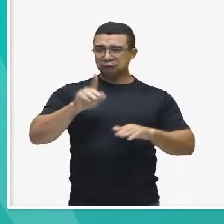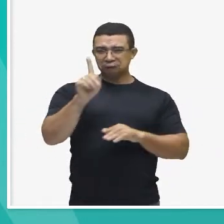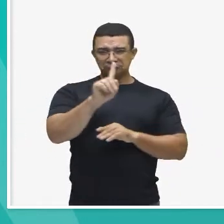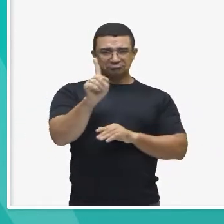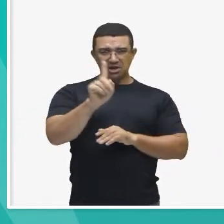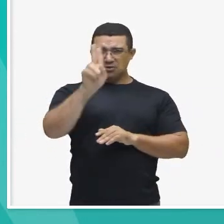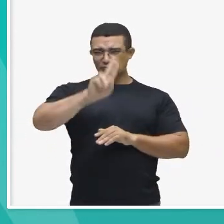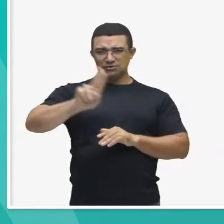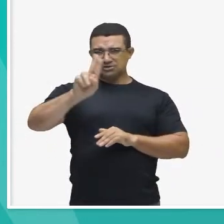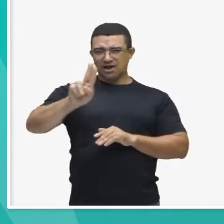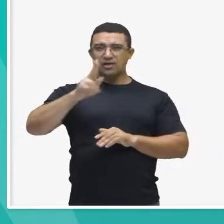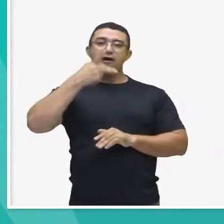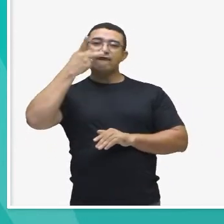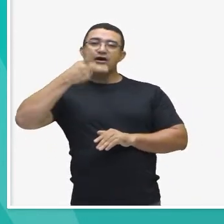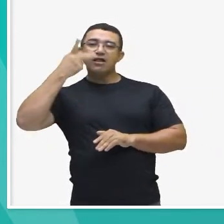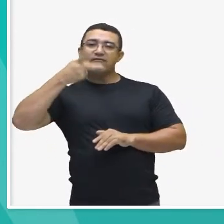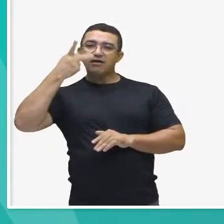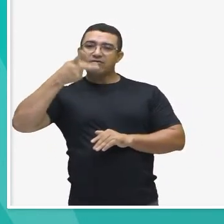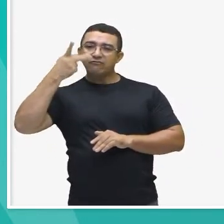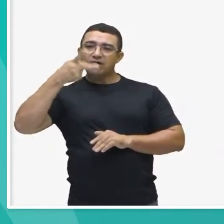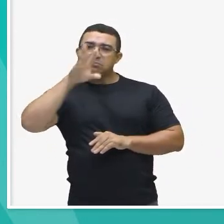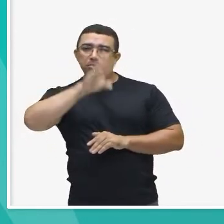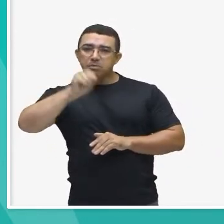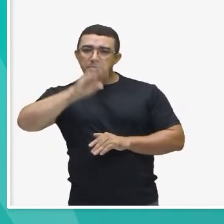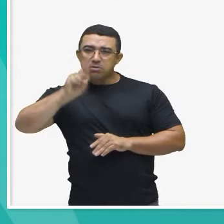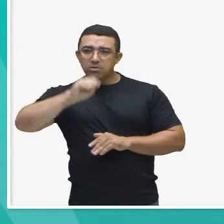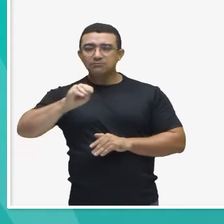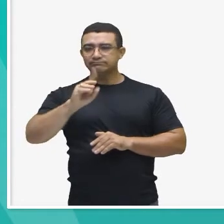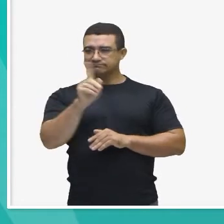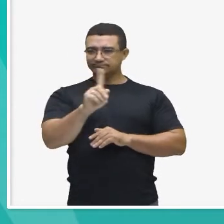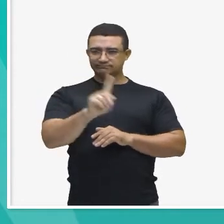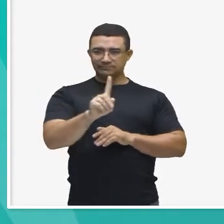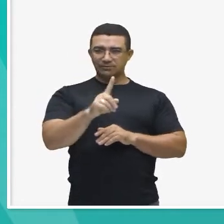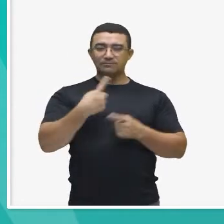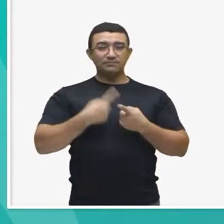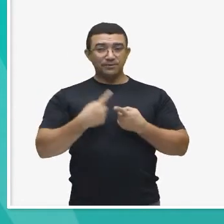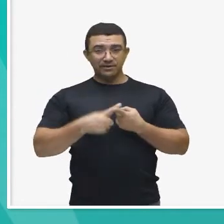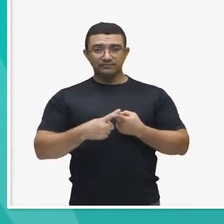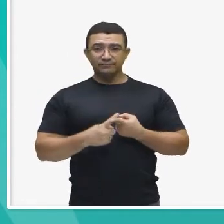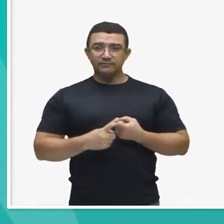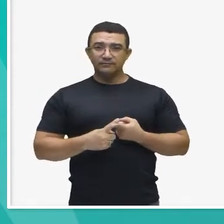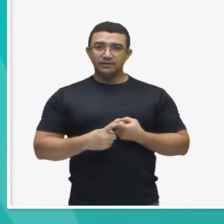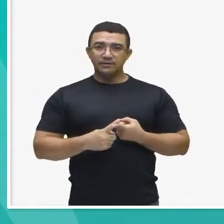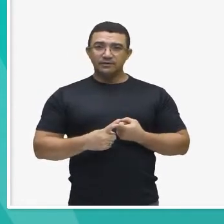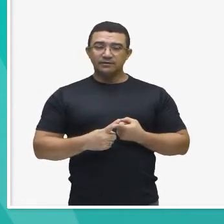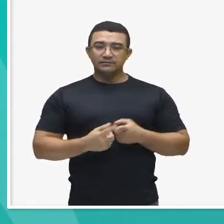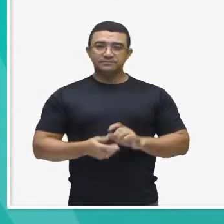na fala, né? Por quê? Porque nós